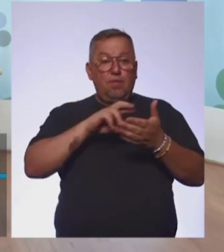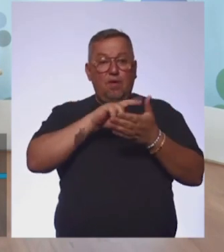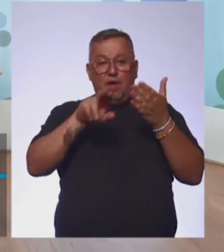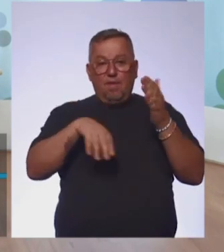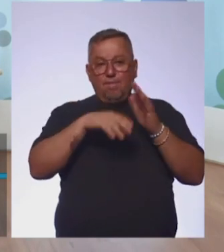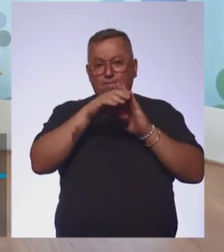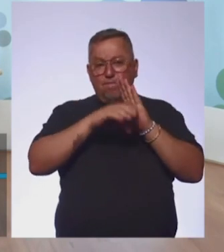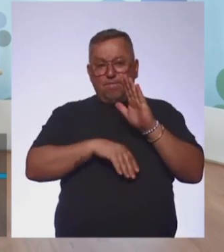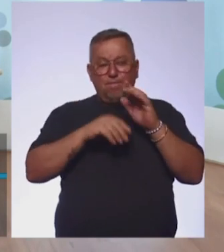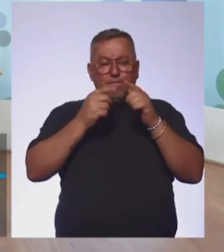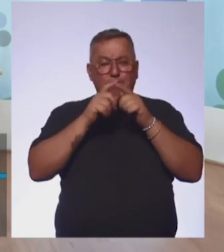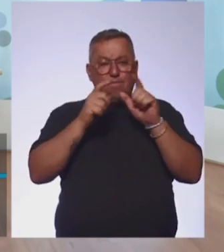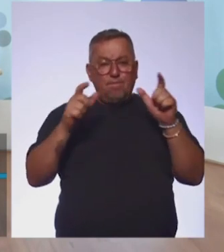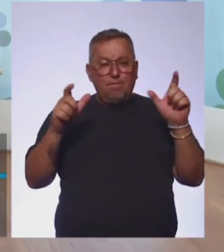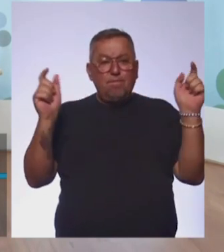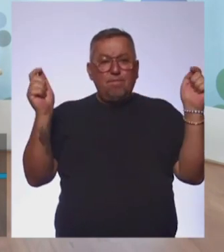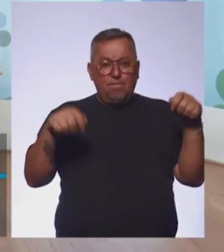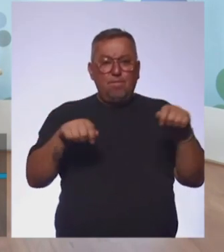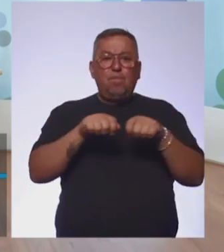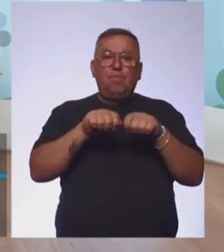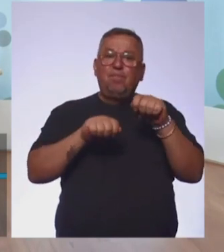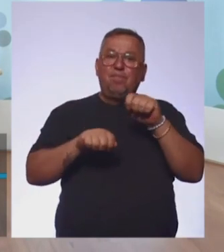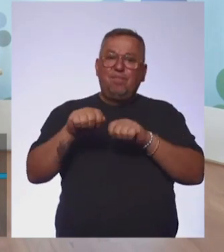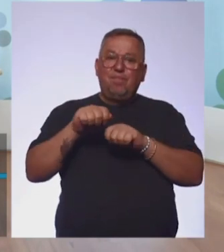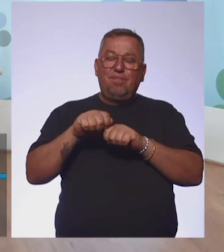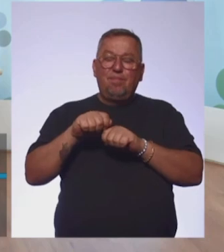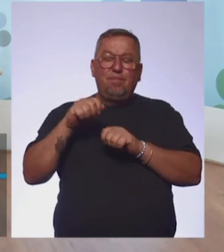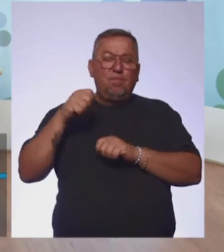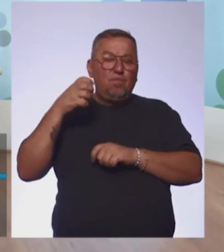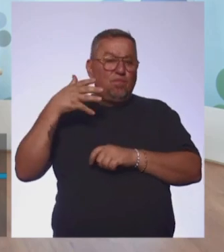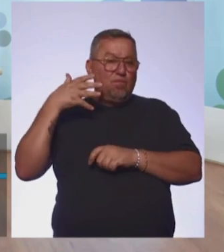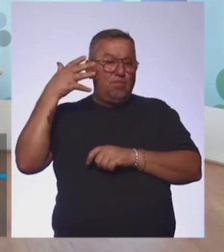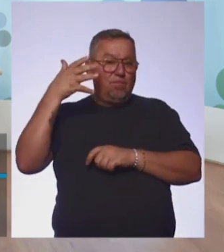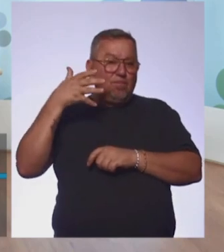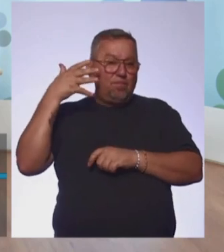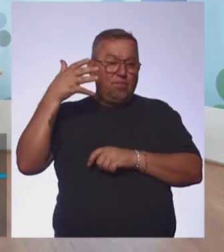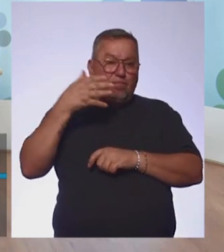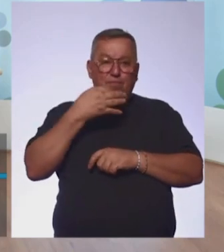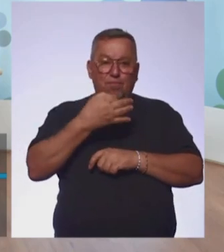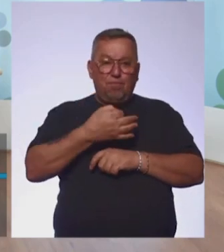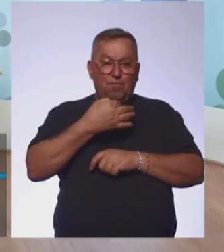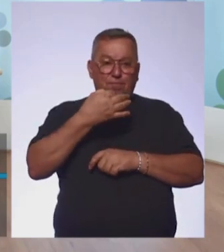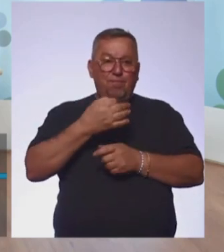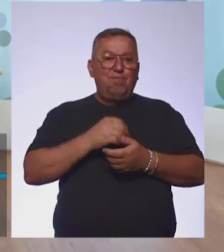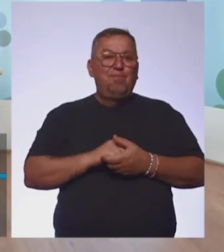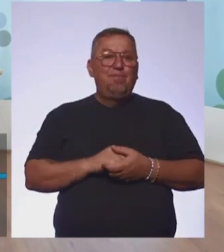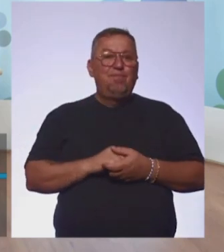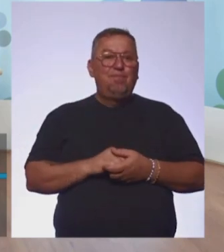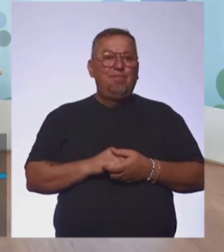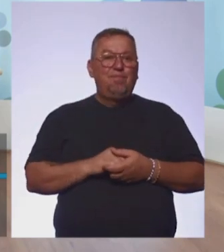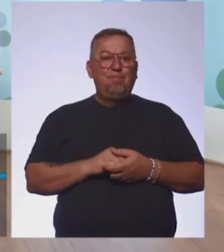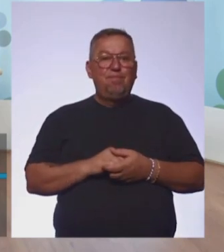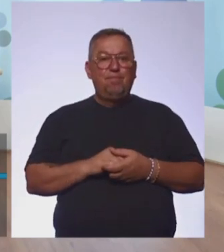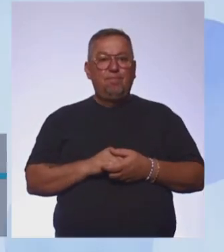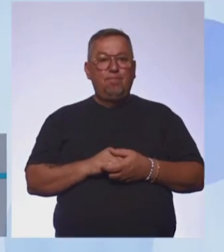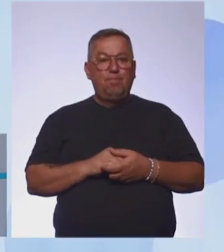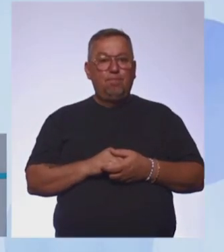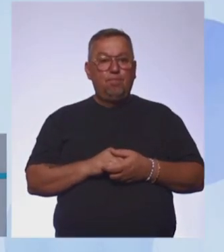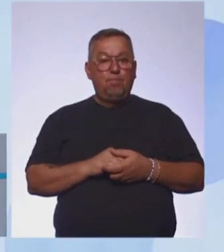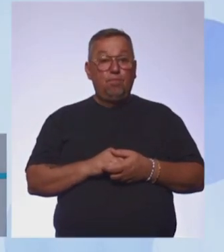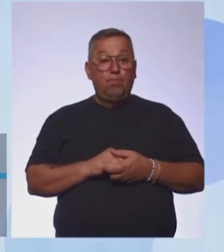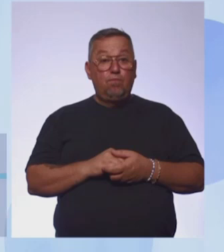classes gramaticais que podem, sim, entrar como um operador discursivo argumentativo, tá bom? Isso, vamos lá. Próxima questão